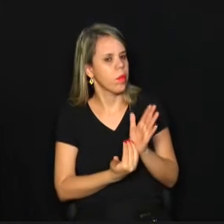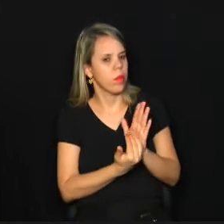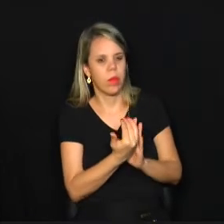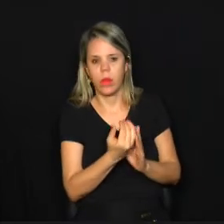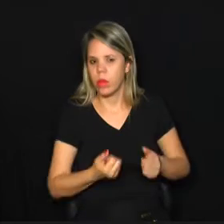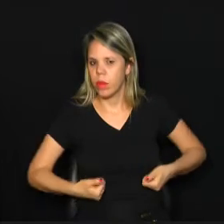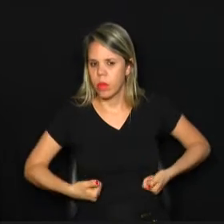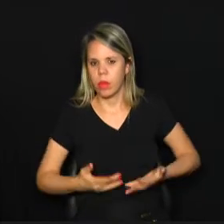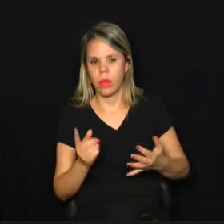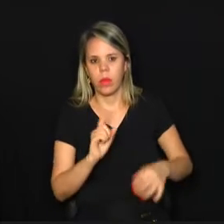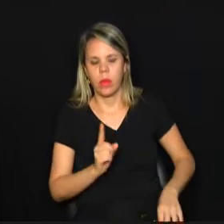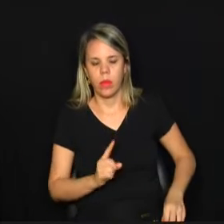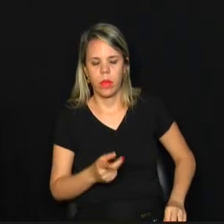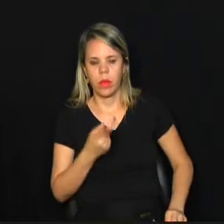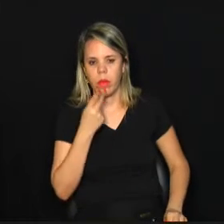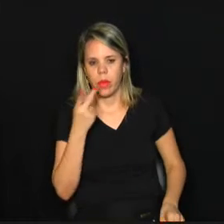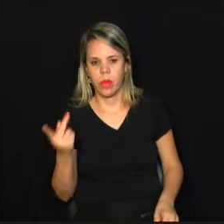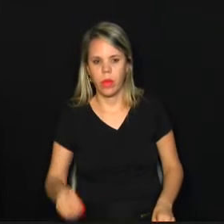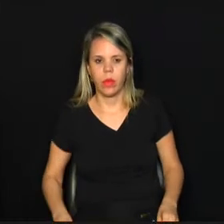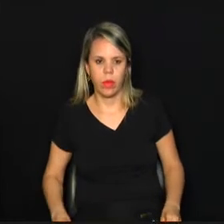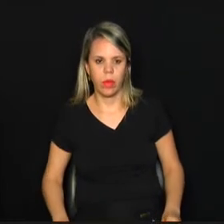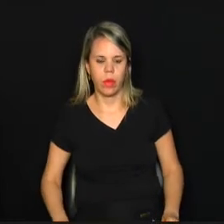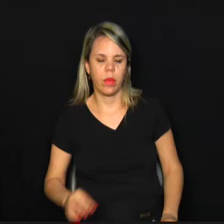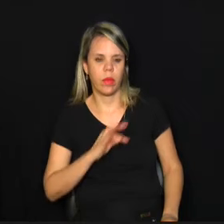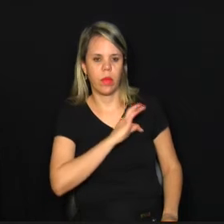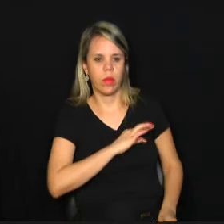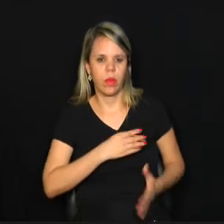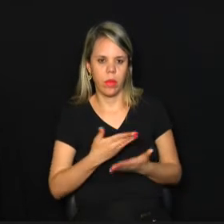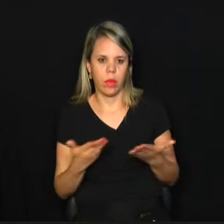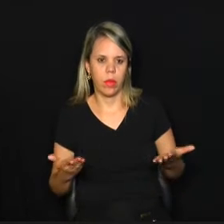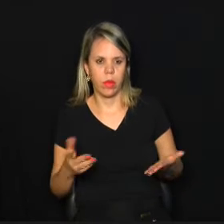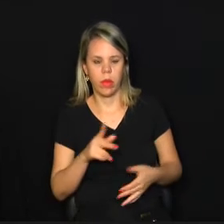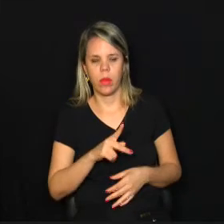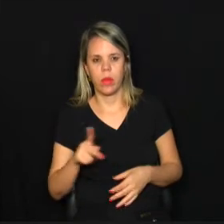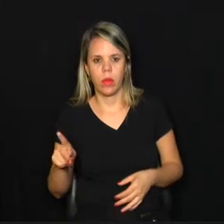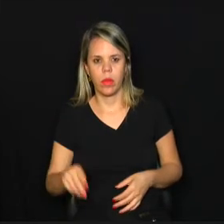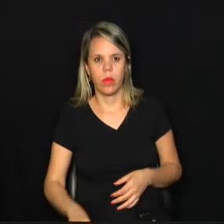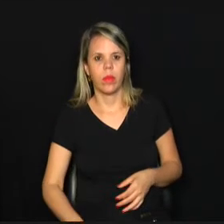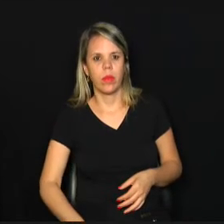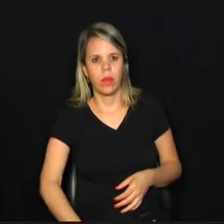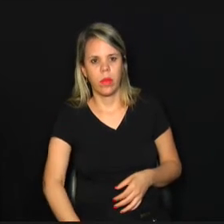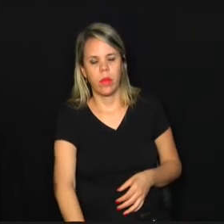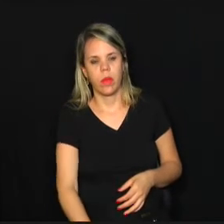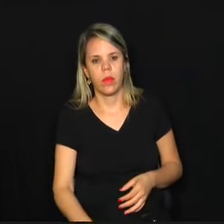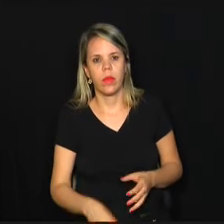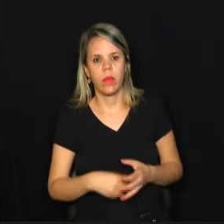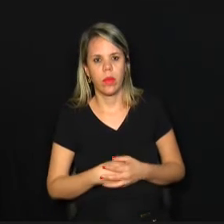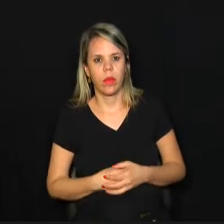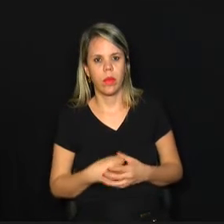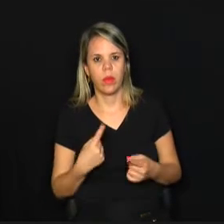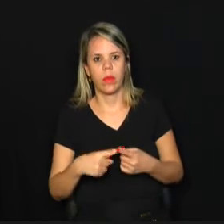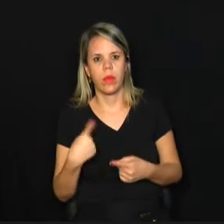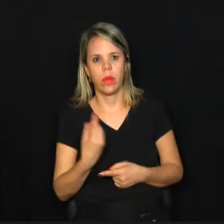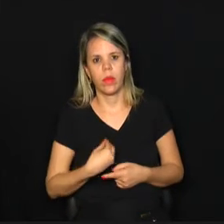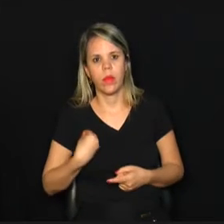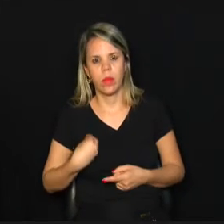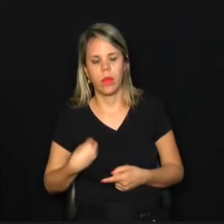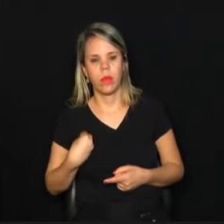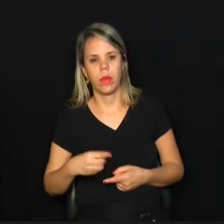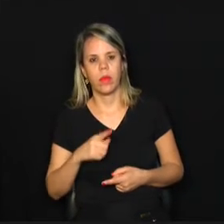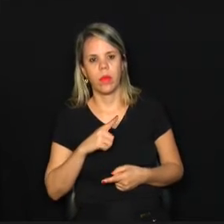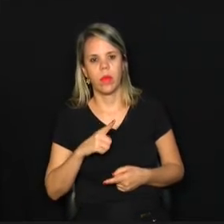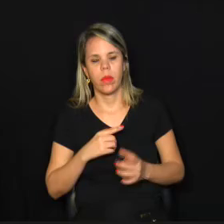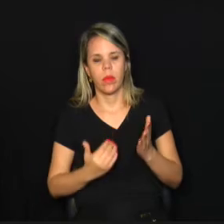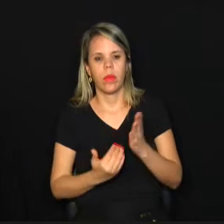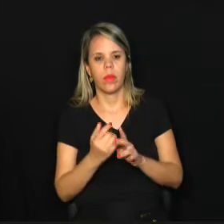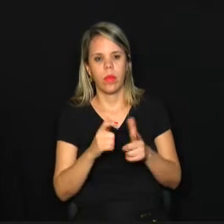aí, como disse os técnicos aí, tanto o presidente da autarquia, porque nós estamos tendo um